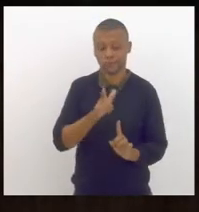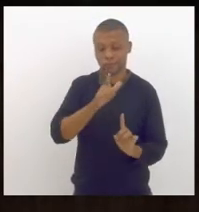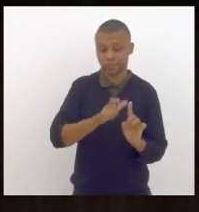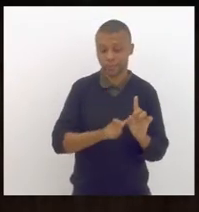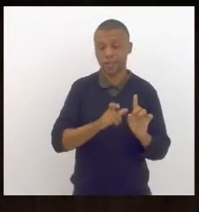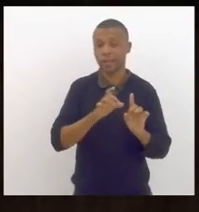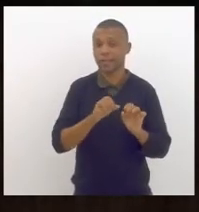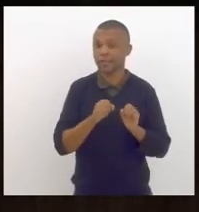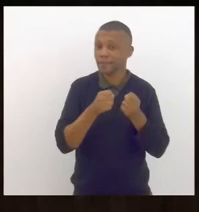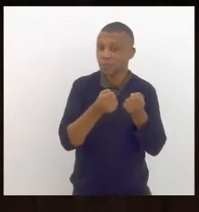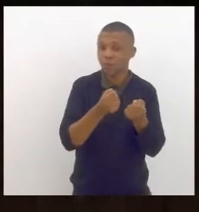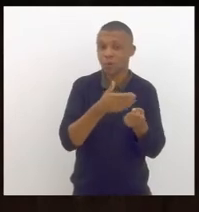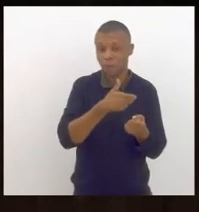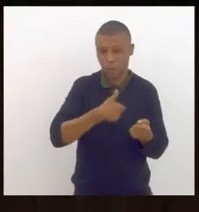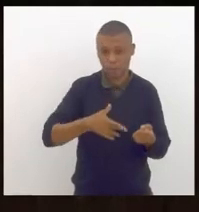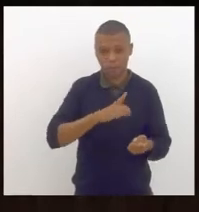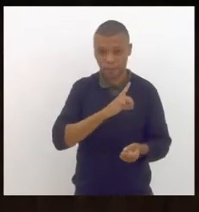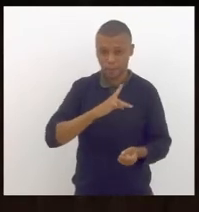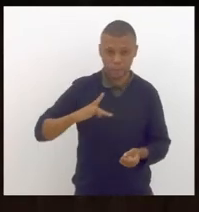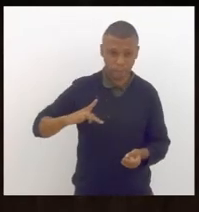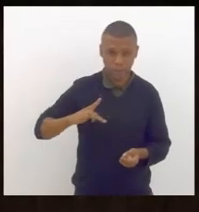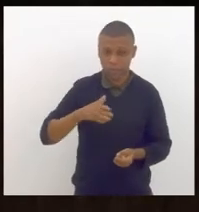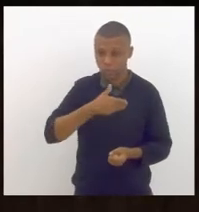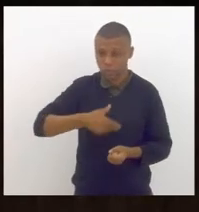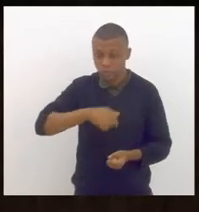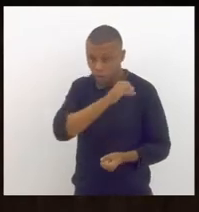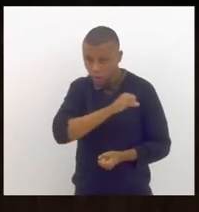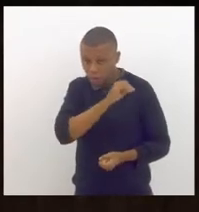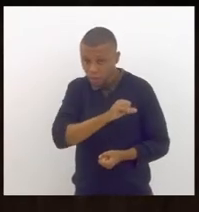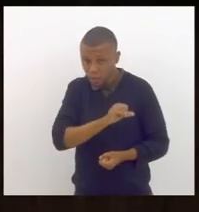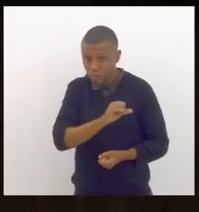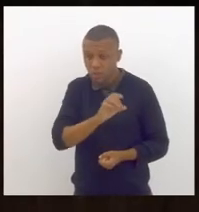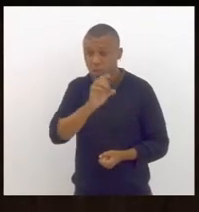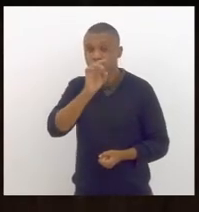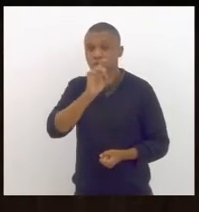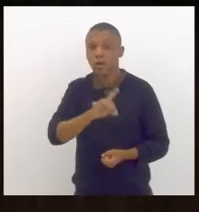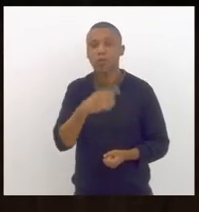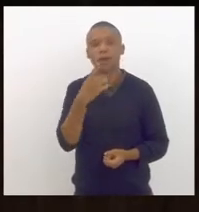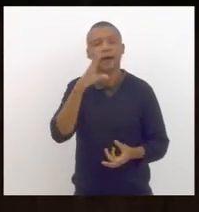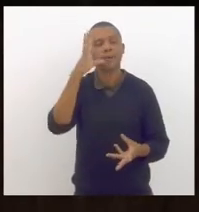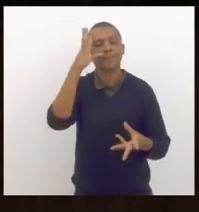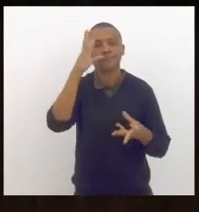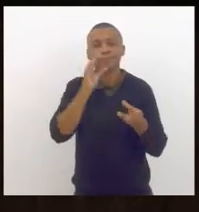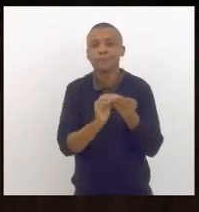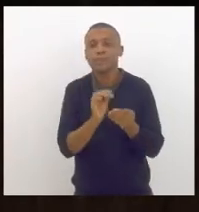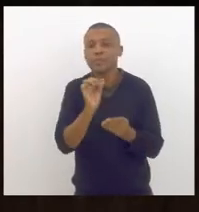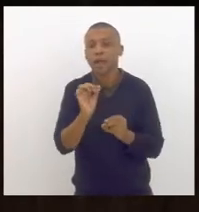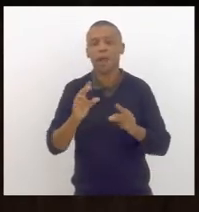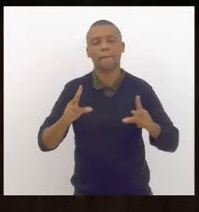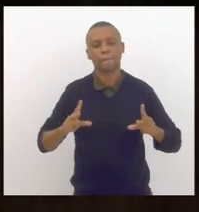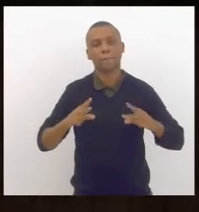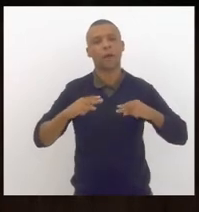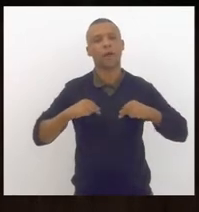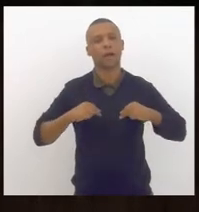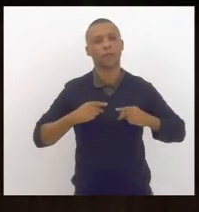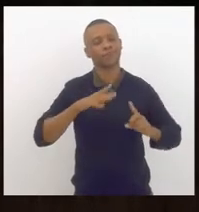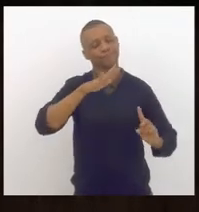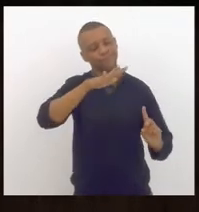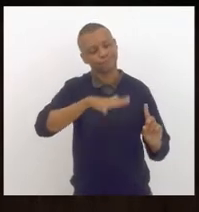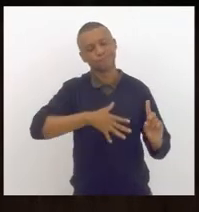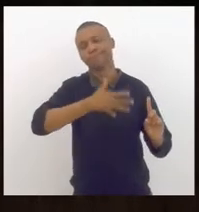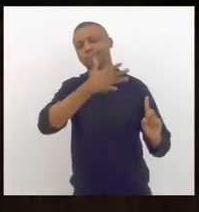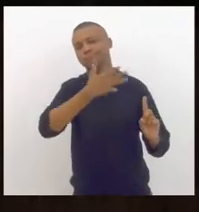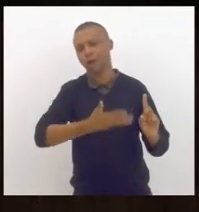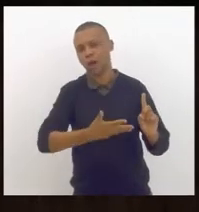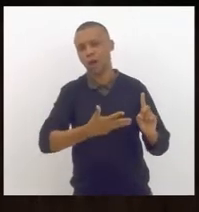pública no Estado do Rio de Janeiro, por si só, já é merecedora de ter as